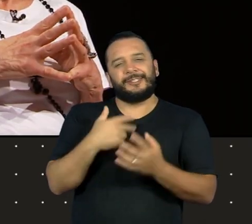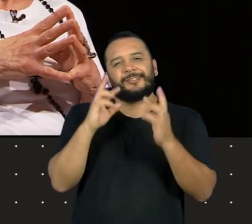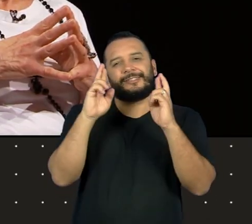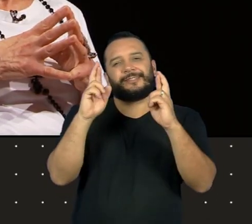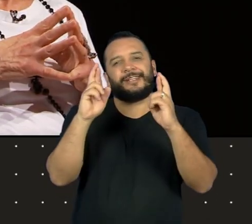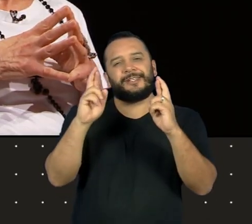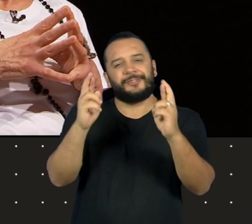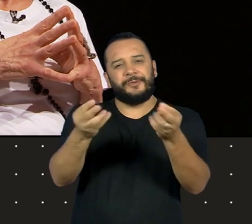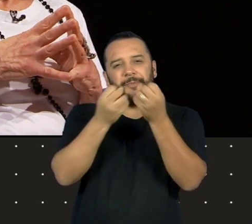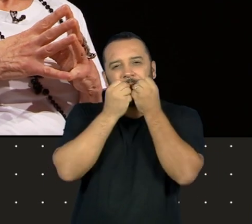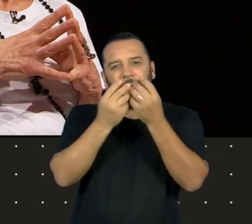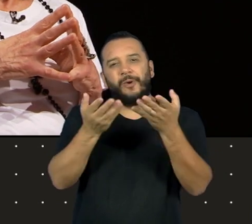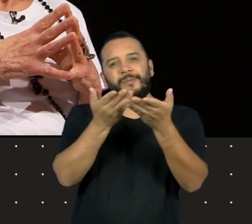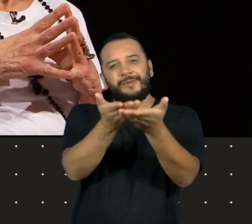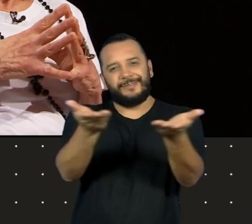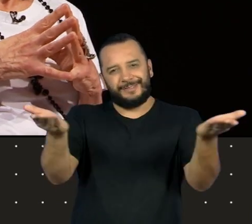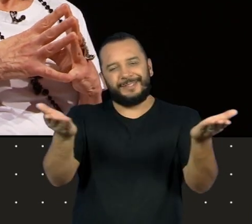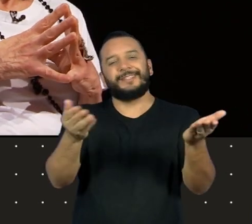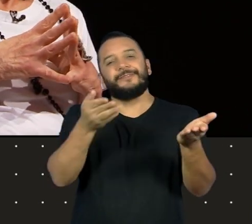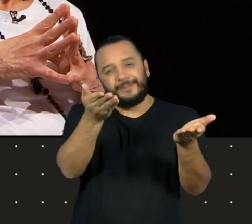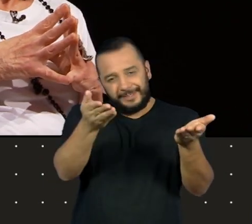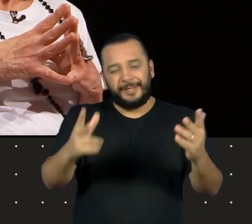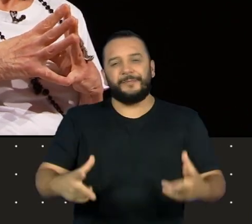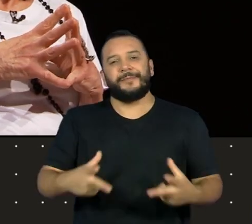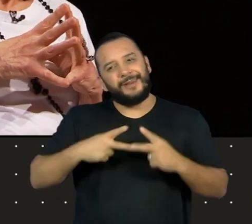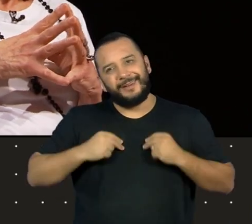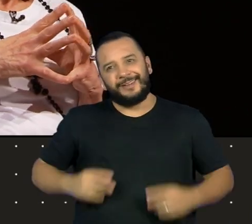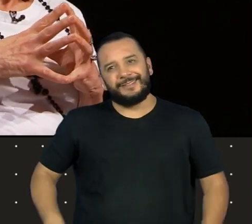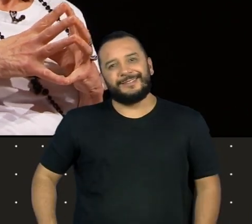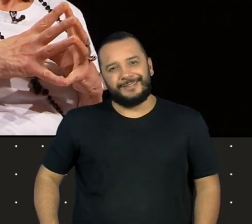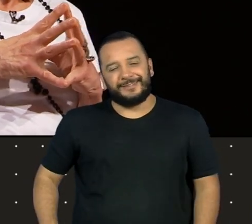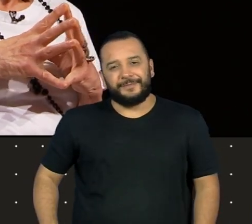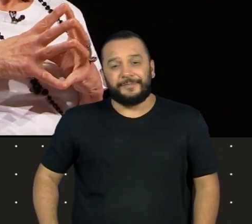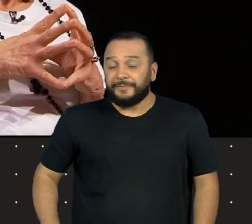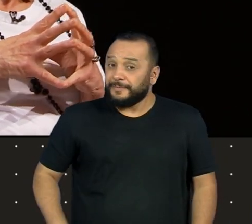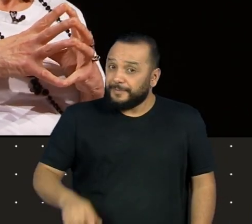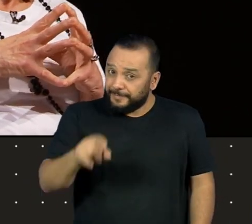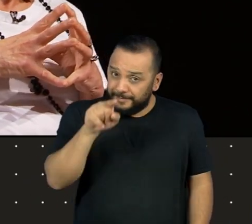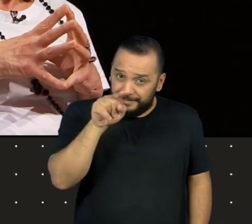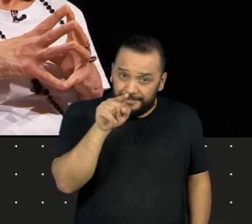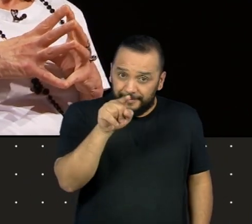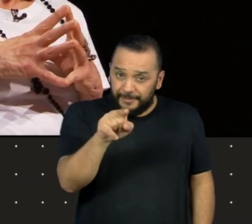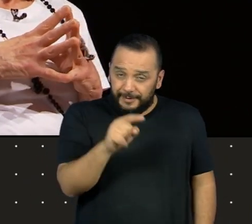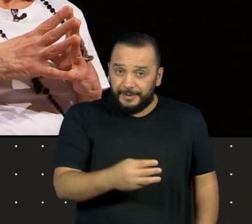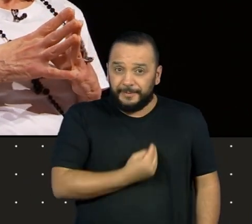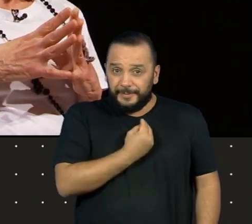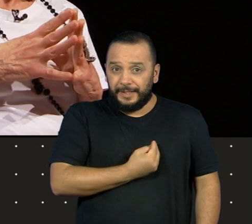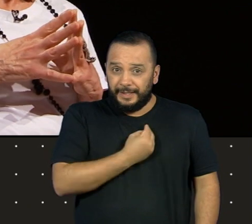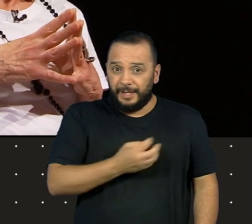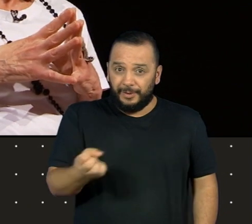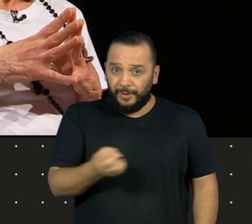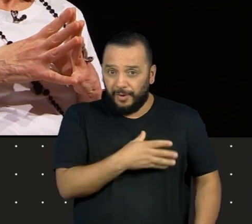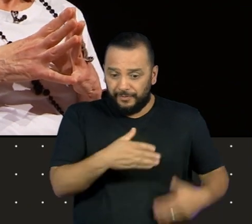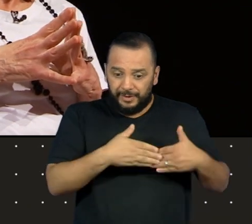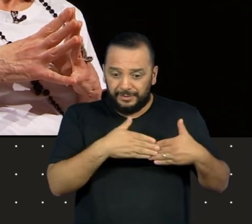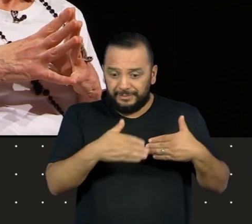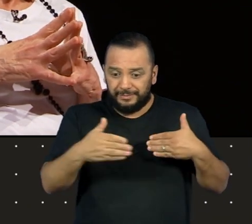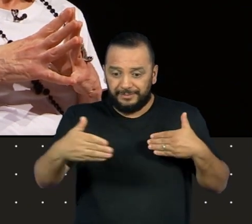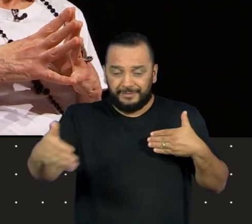para você que você merece. Sabe, o que eu desejo nesse novo ciclo que você está começando